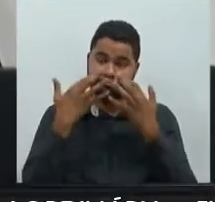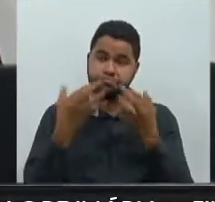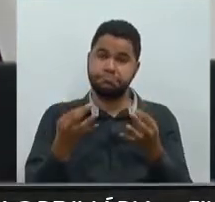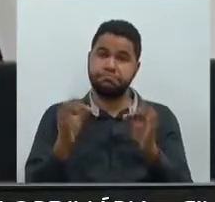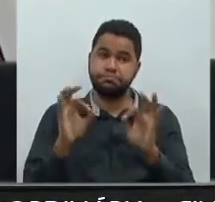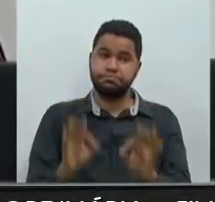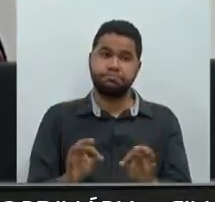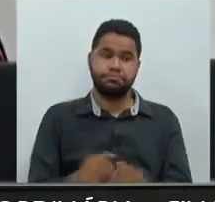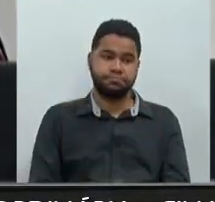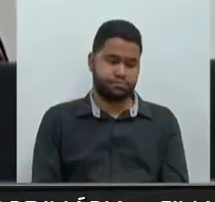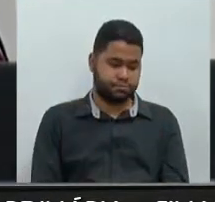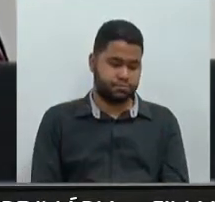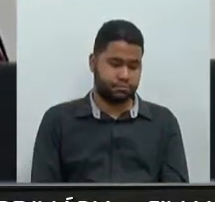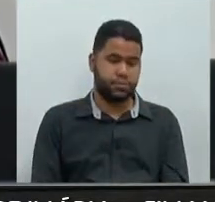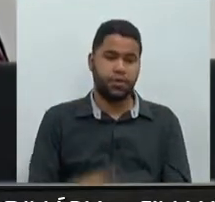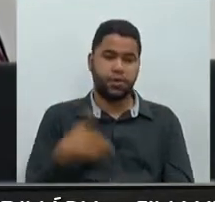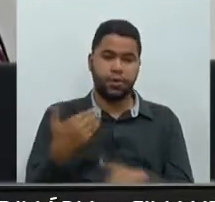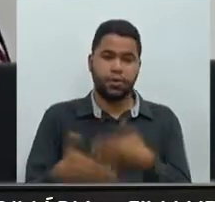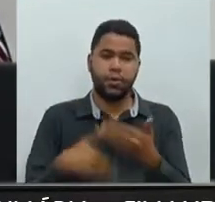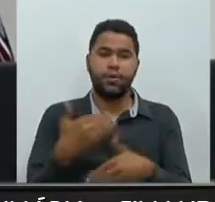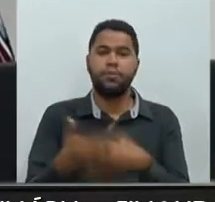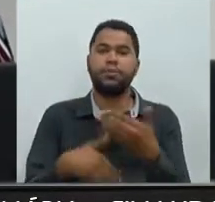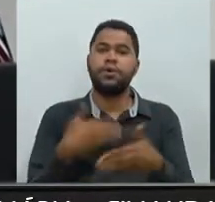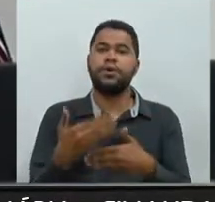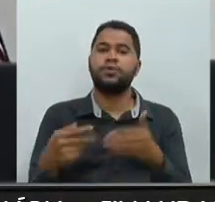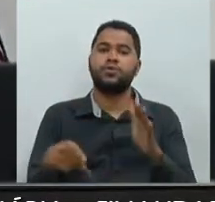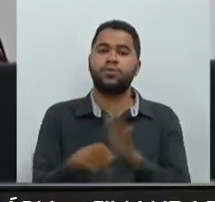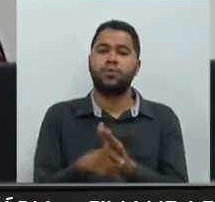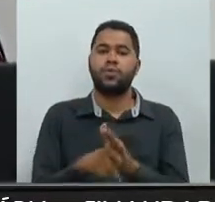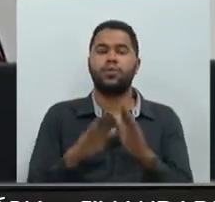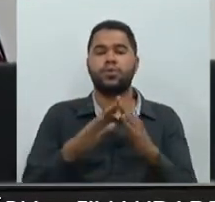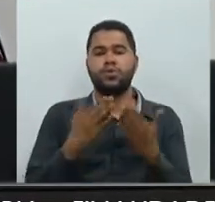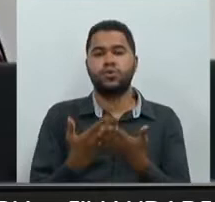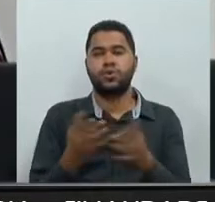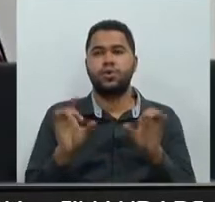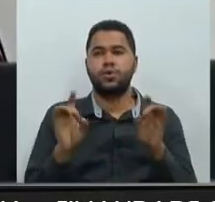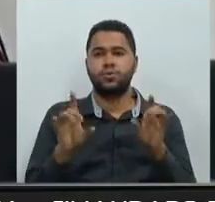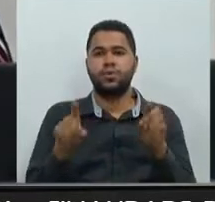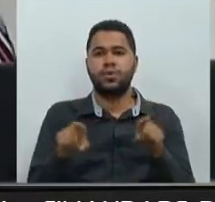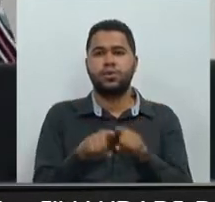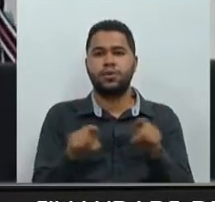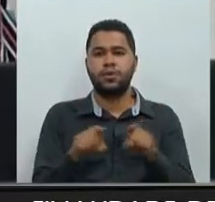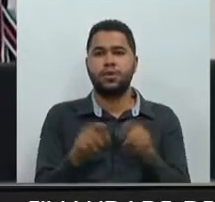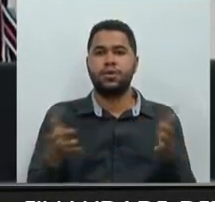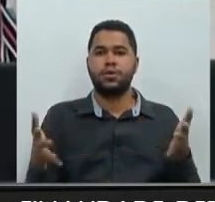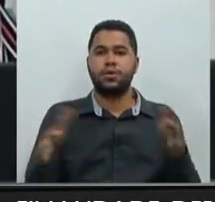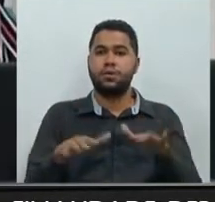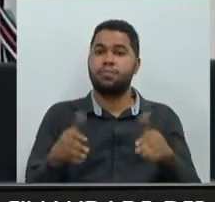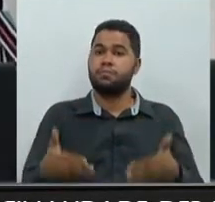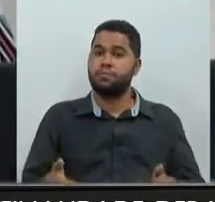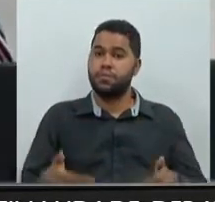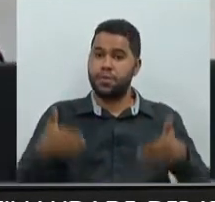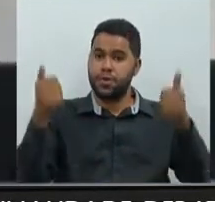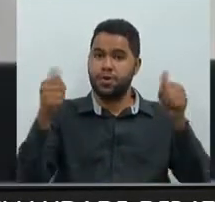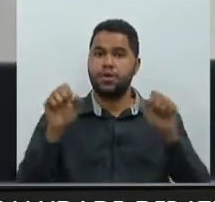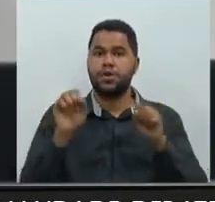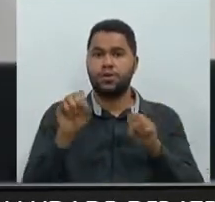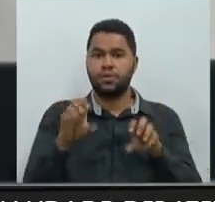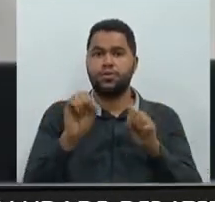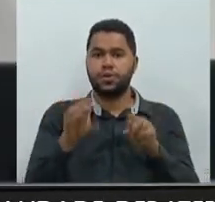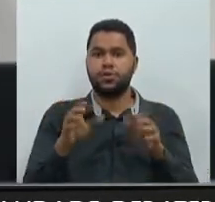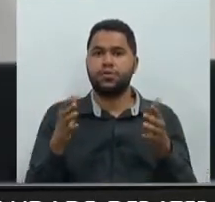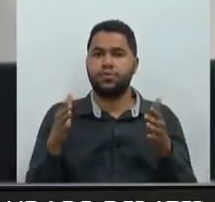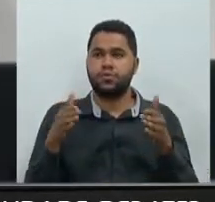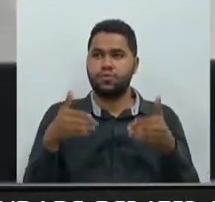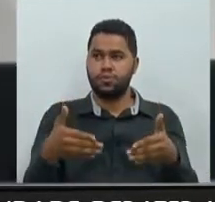4 anos houve um avanço muito grande, não só nas escolas especiais, mas na inclusão e na melhoria da educação